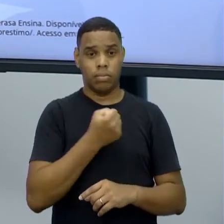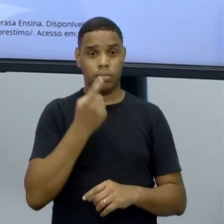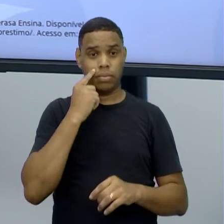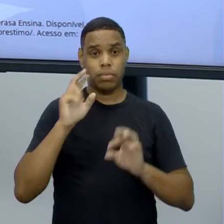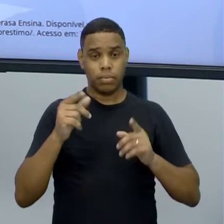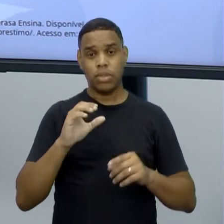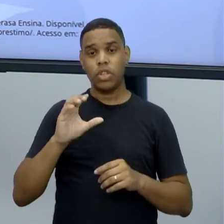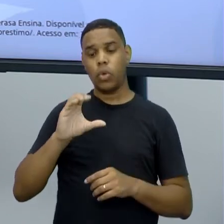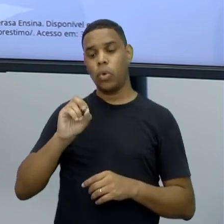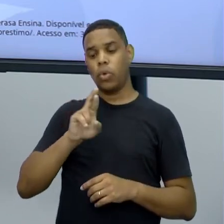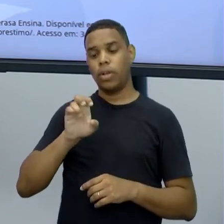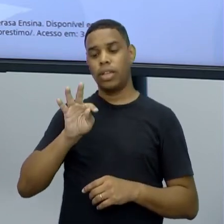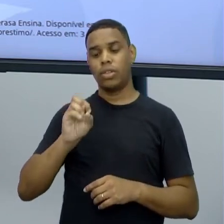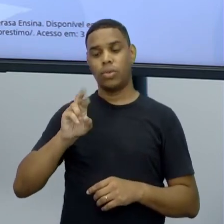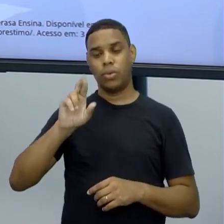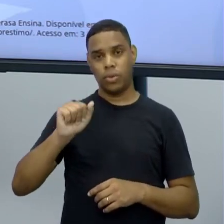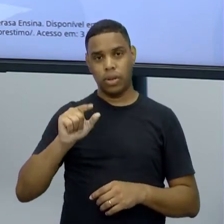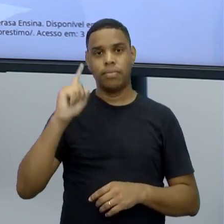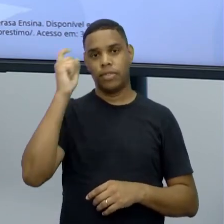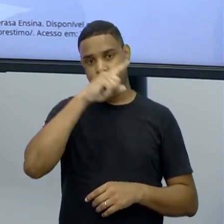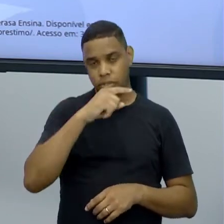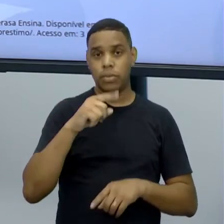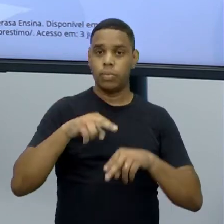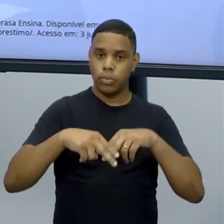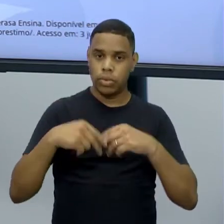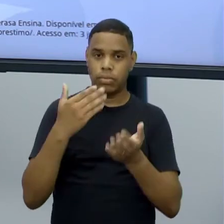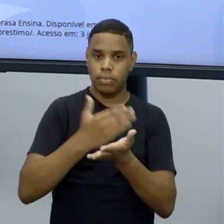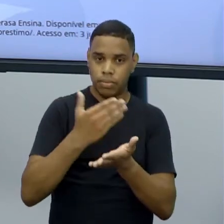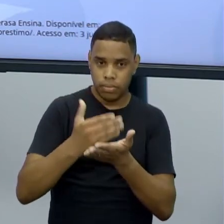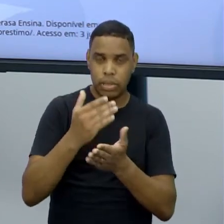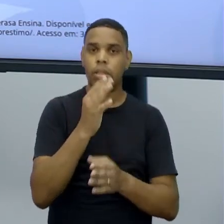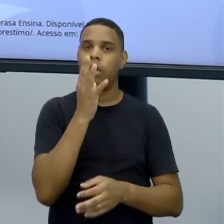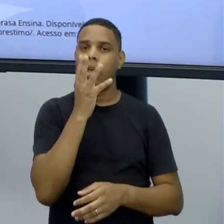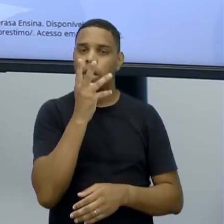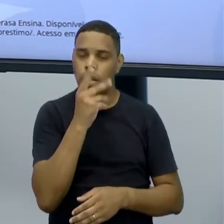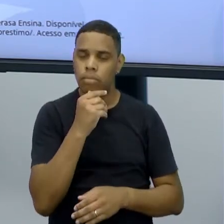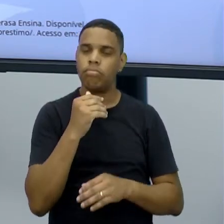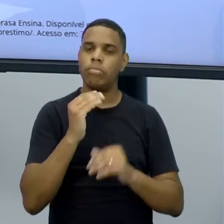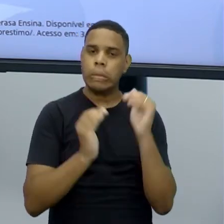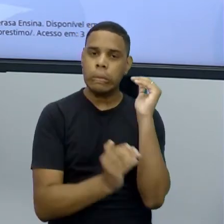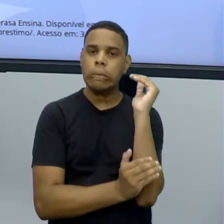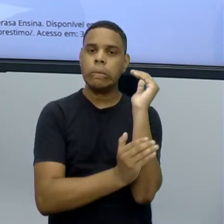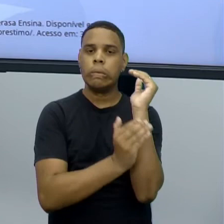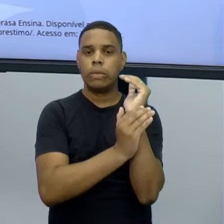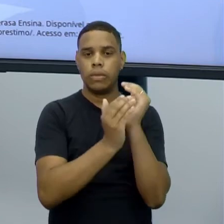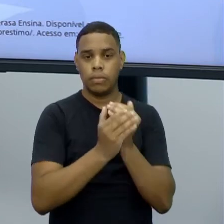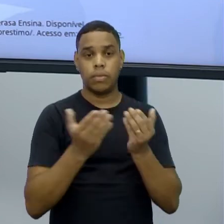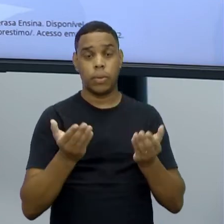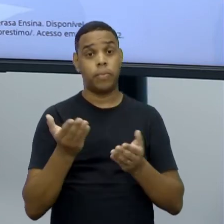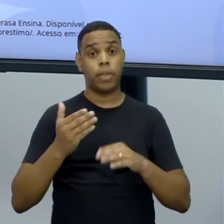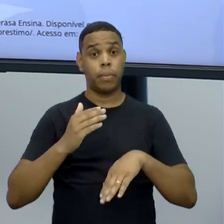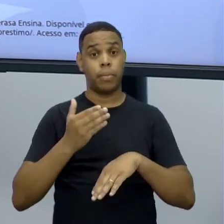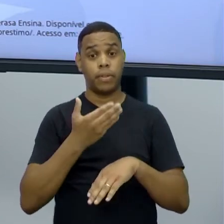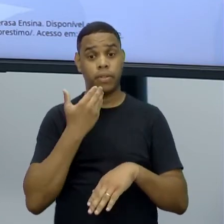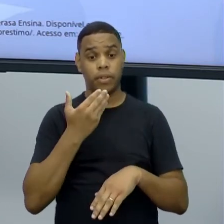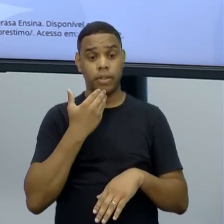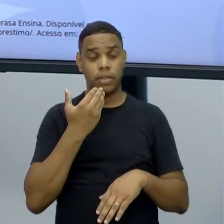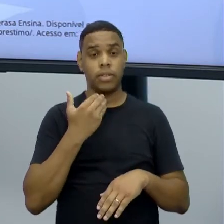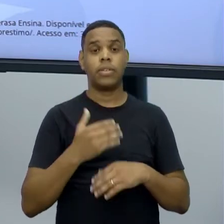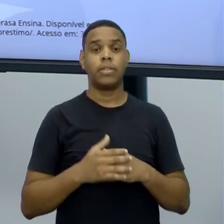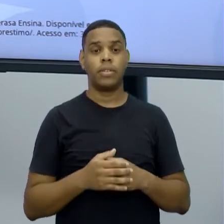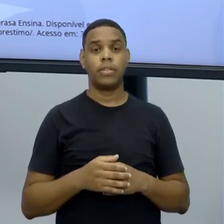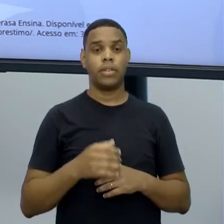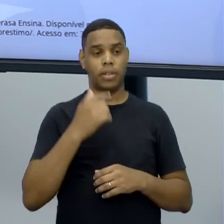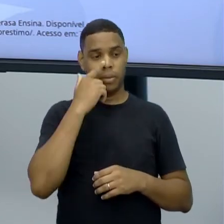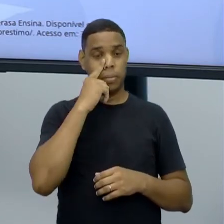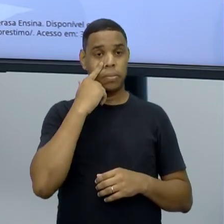a corretora às vezes, então o financiamento é bem mais burocrático. Então, falando em praticidade, é um ponto